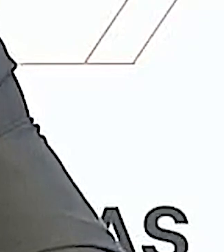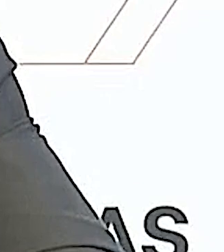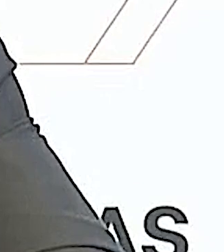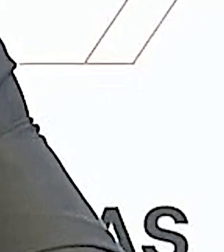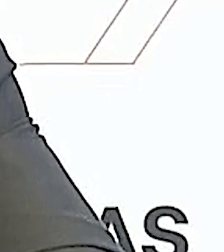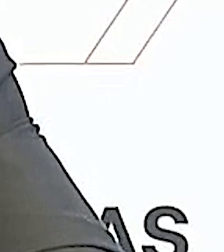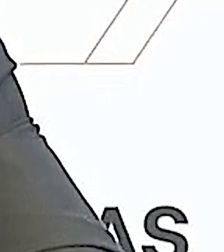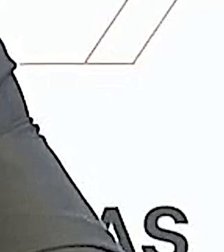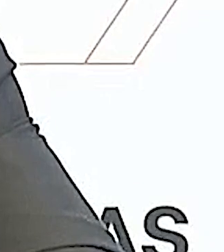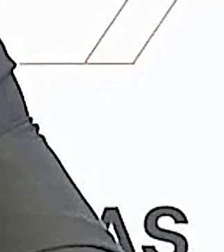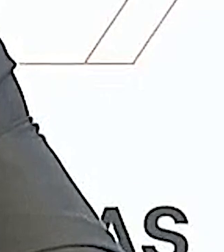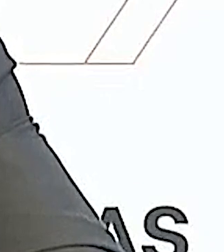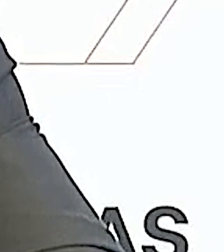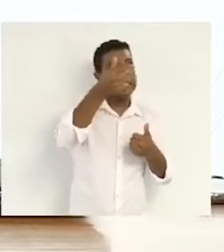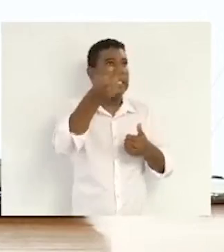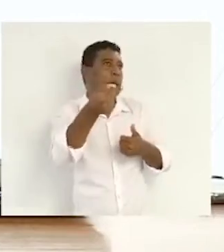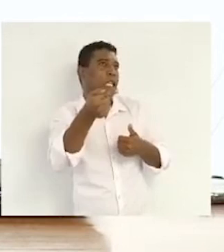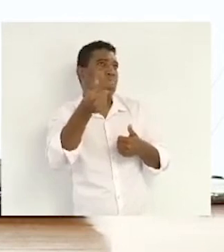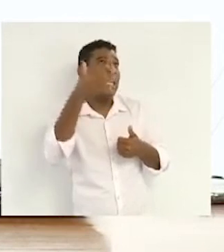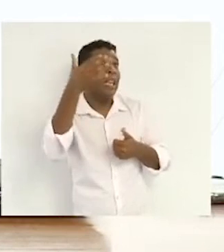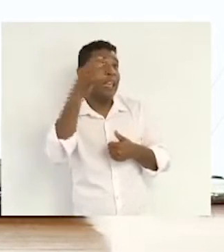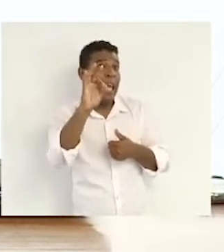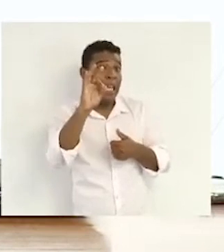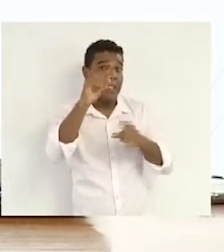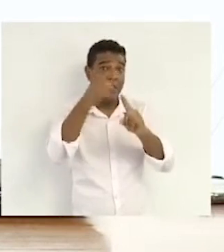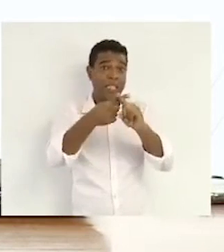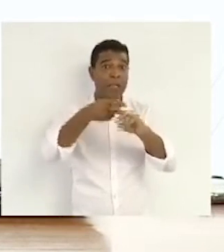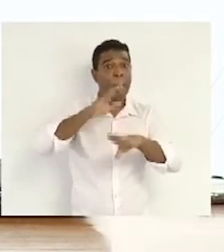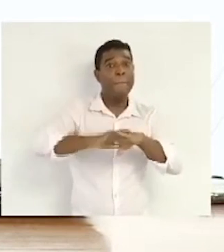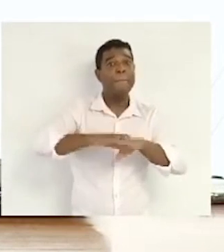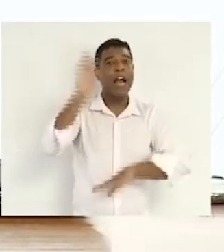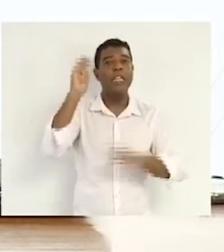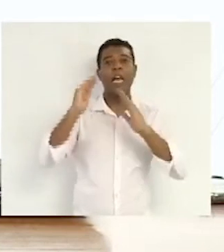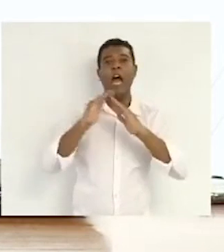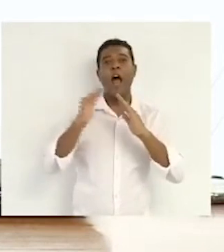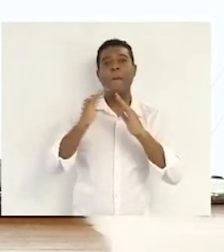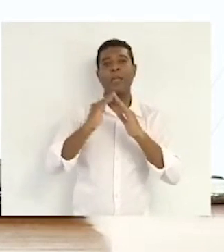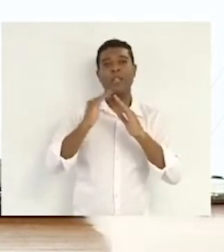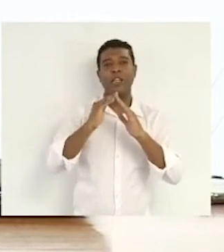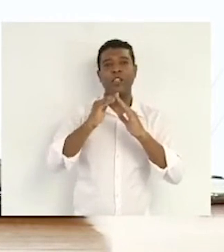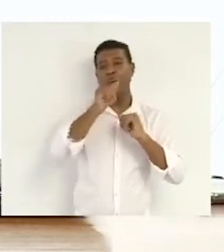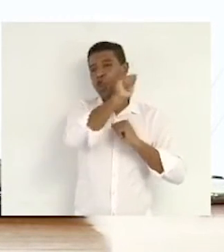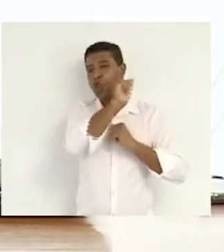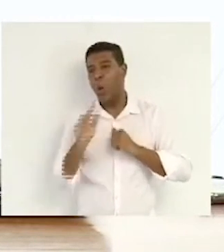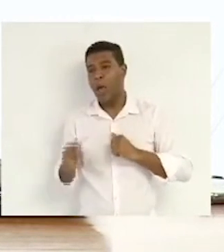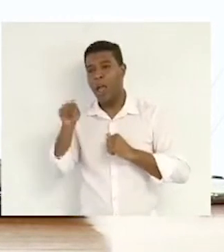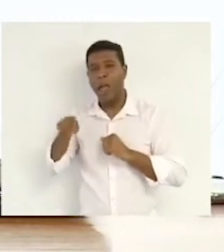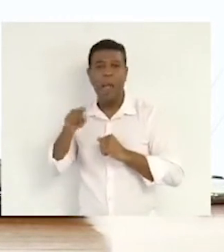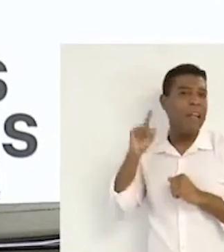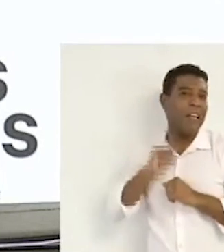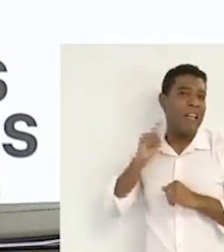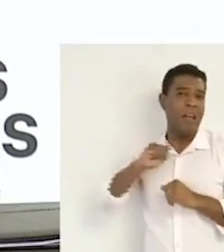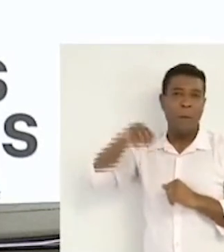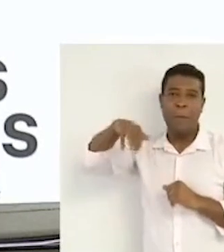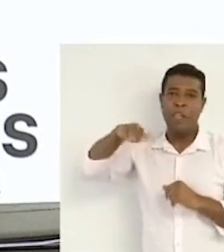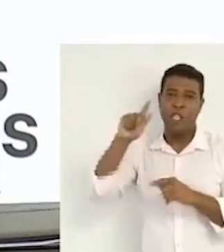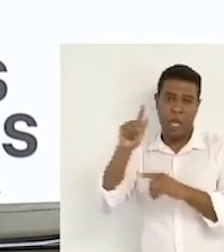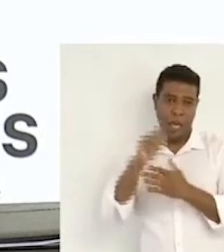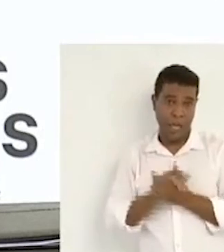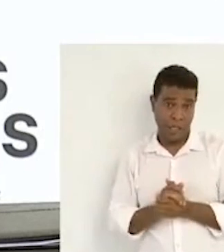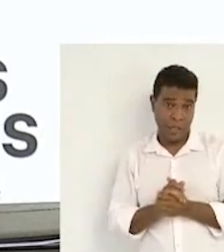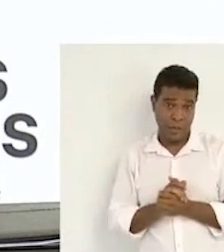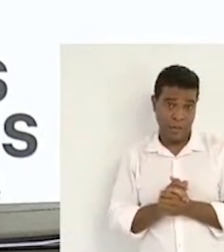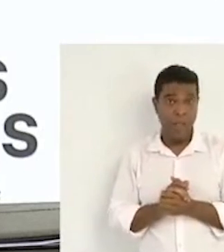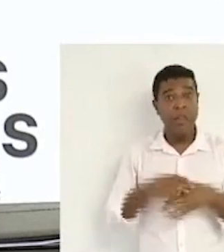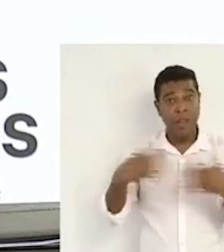Desenvolvimento Econômico, Fernando Passalho, agora a região do Vale do Aço encontra-se na onda amarela do plano. E caso os